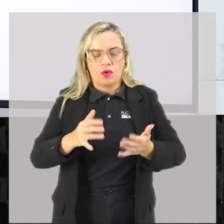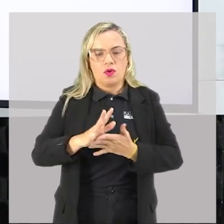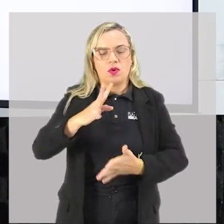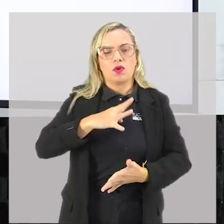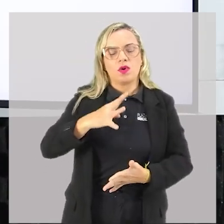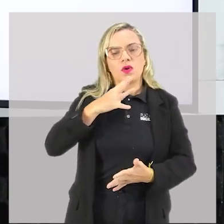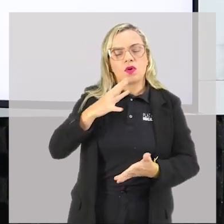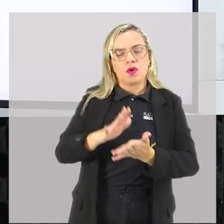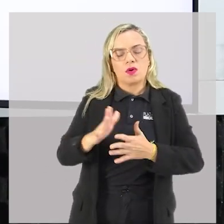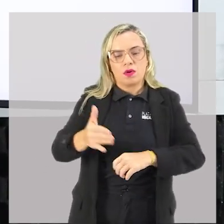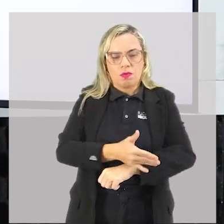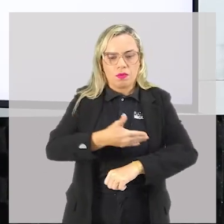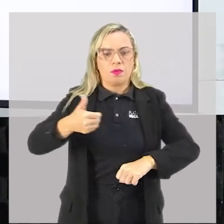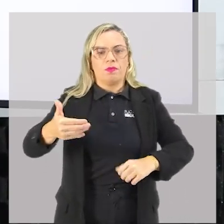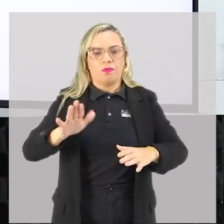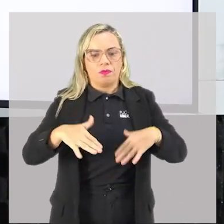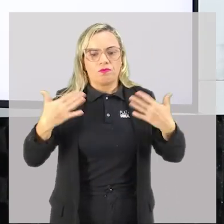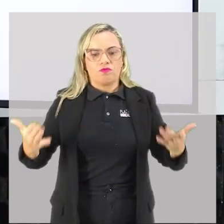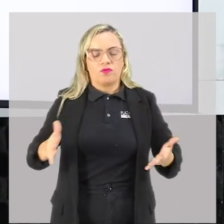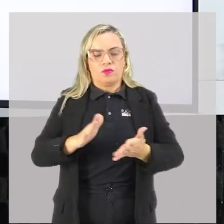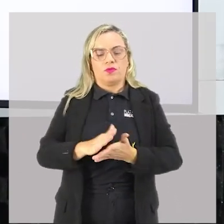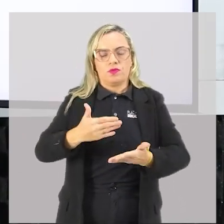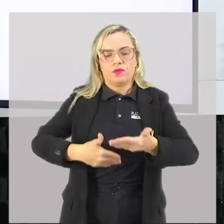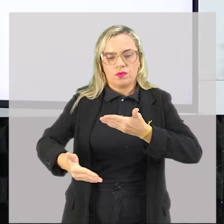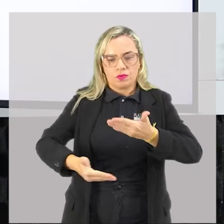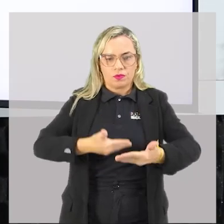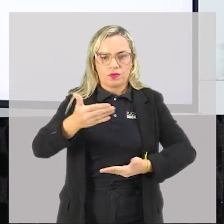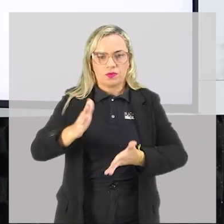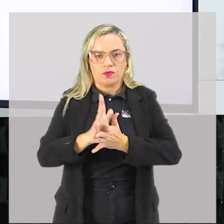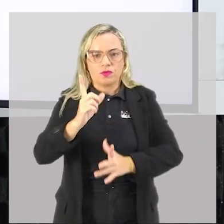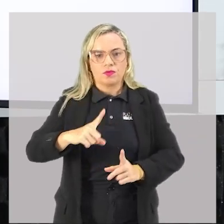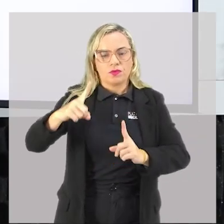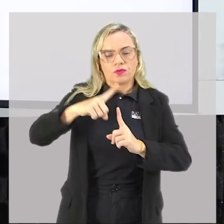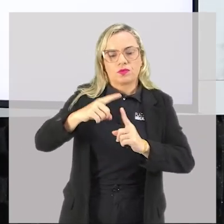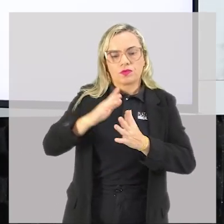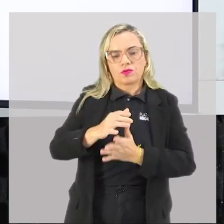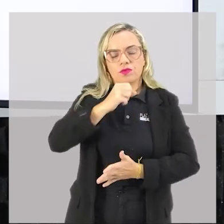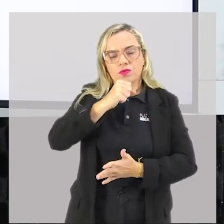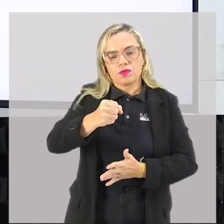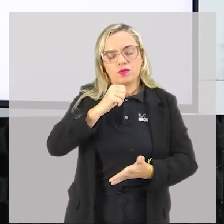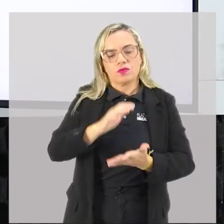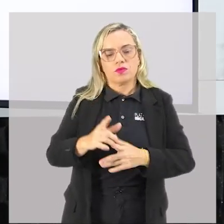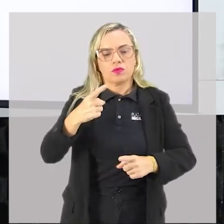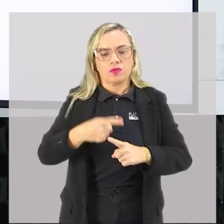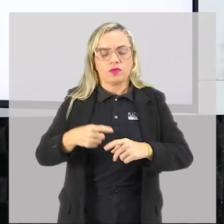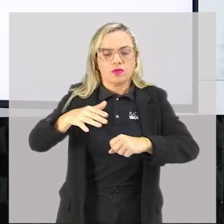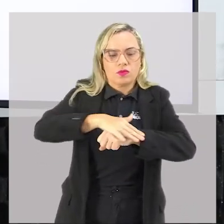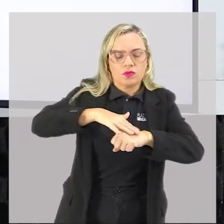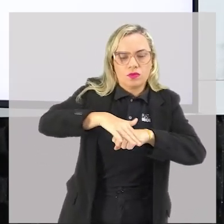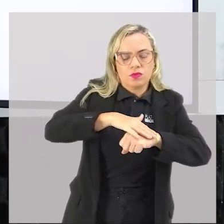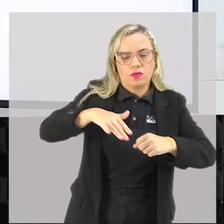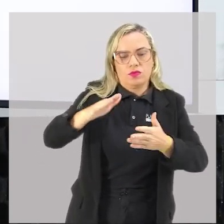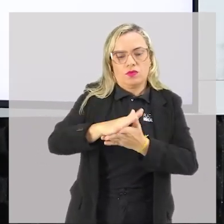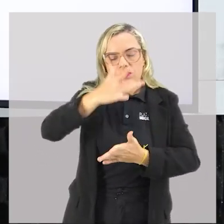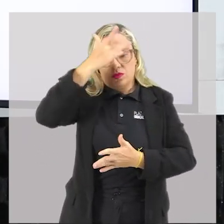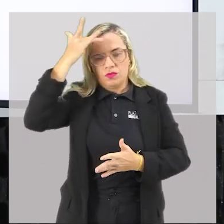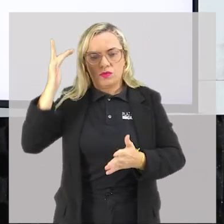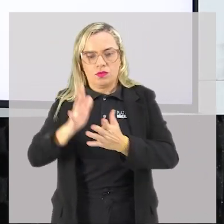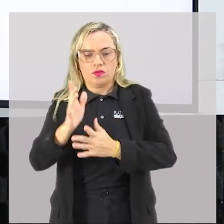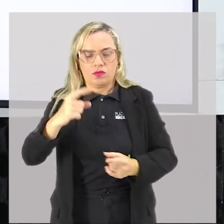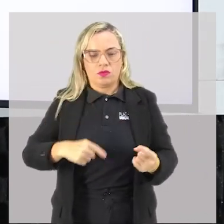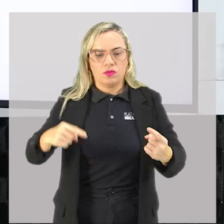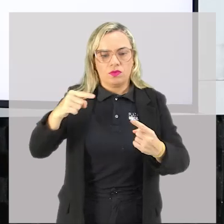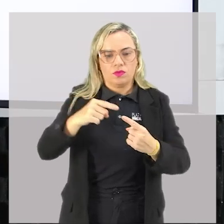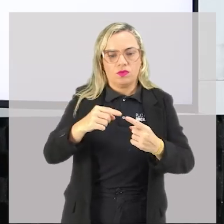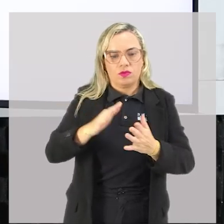melhor do que eu, essas interações, elas são um tipo de entrevista, porque você está conversando com essas pessoas com o objetivo